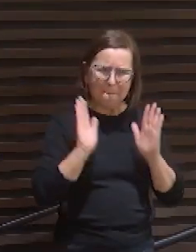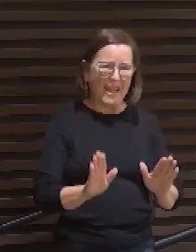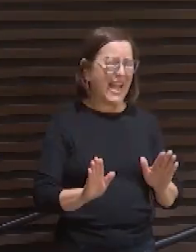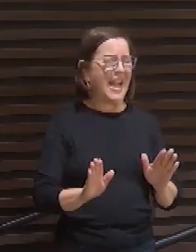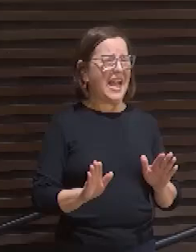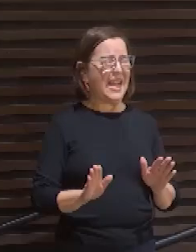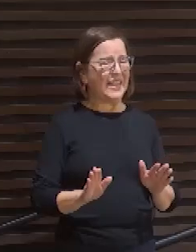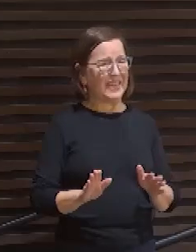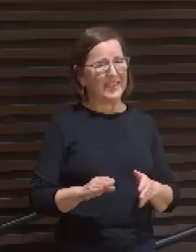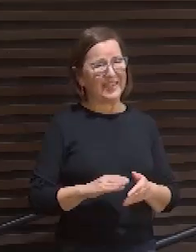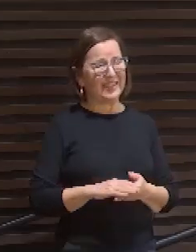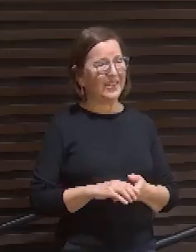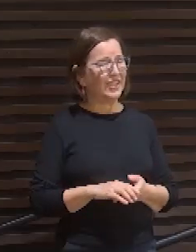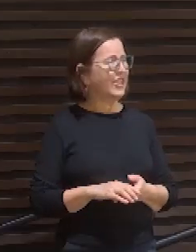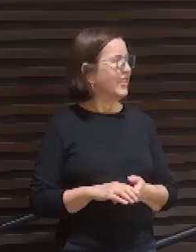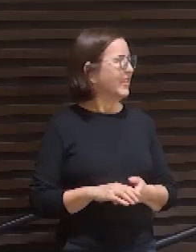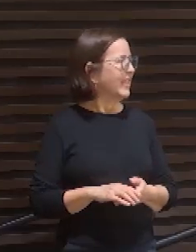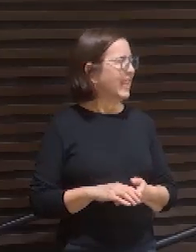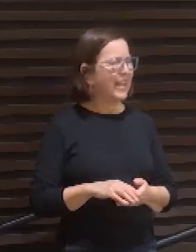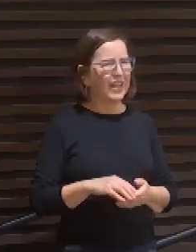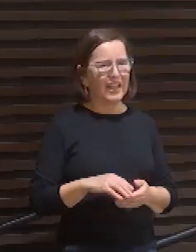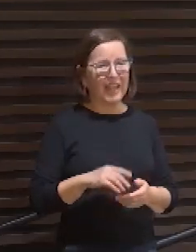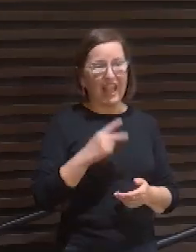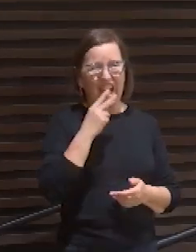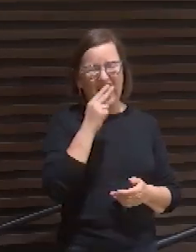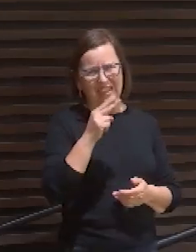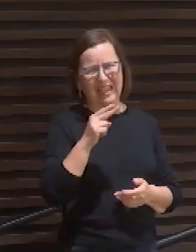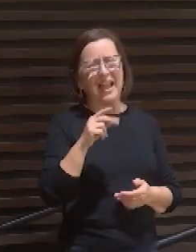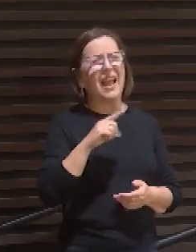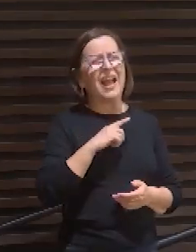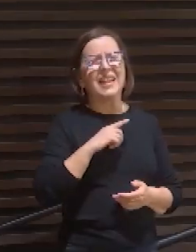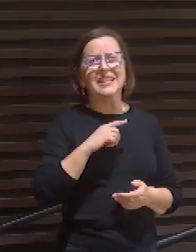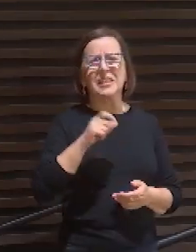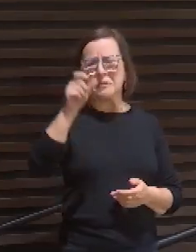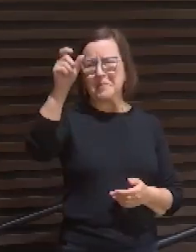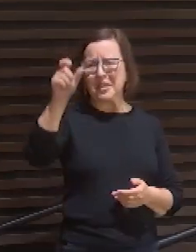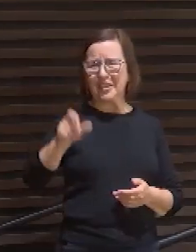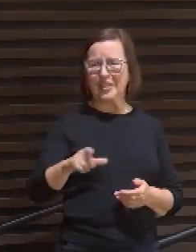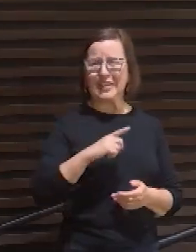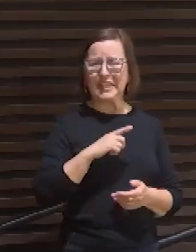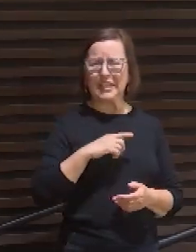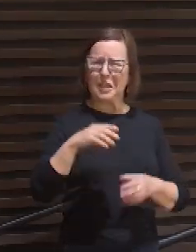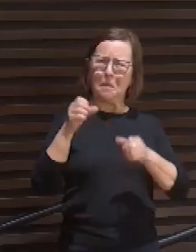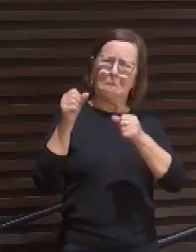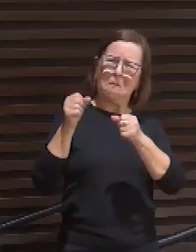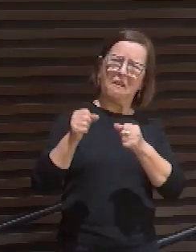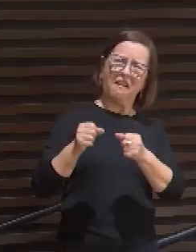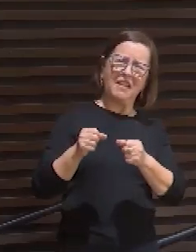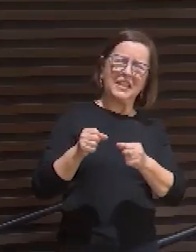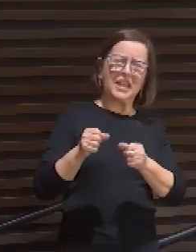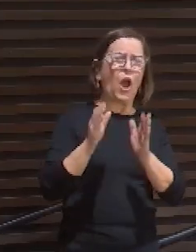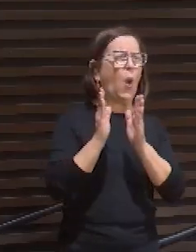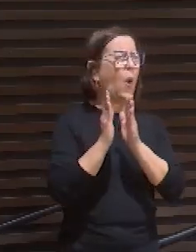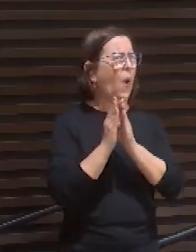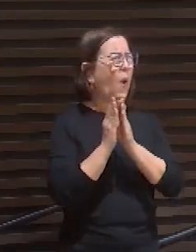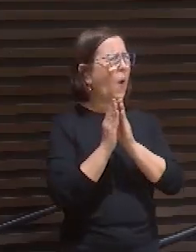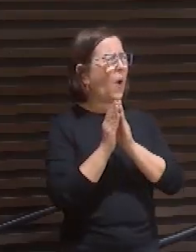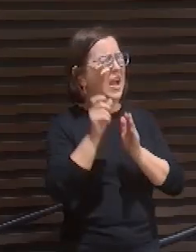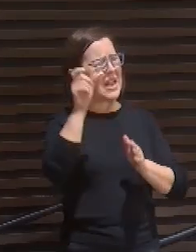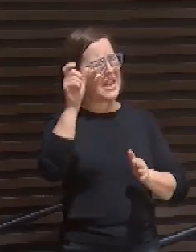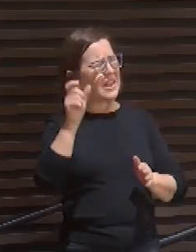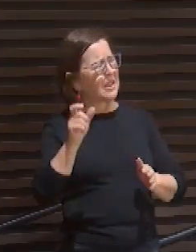essa mania de, ah, lá tem alguém que tem os poderes, lá ele ora e a